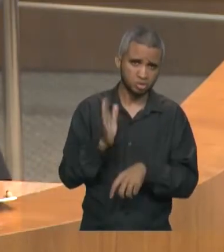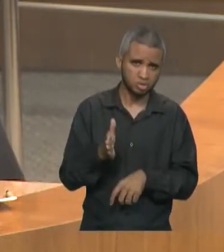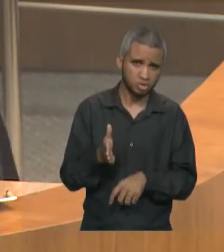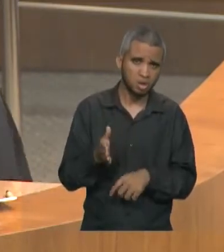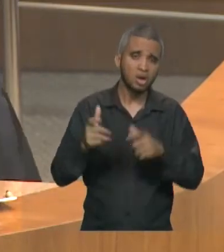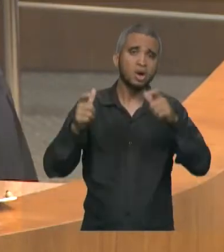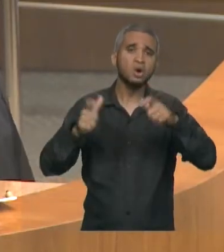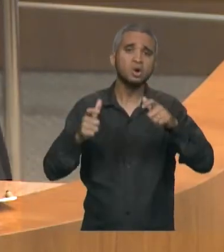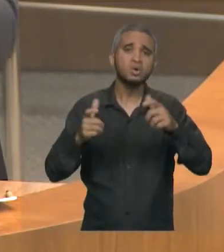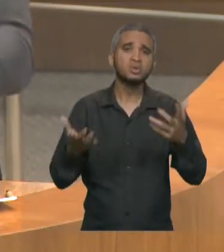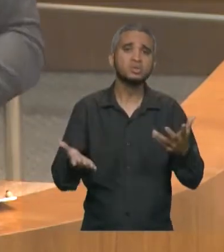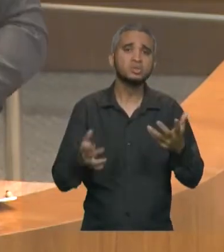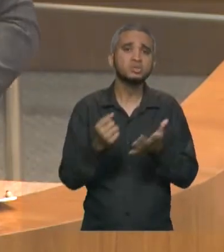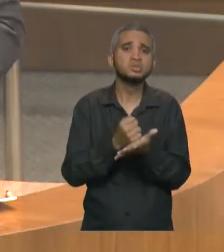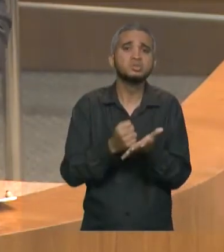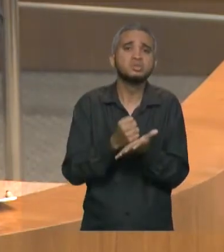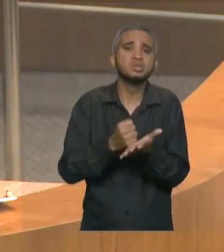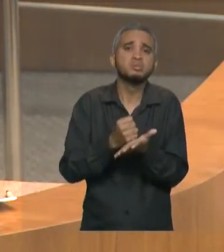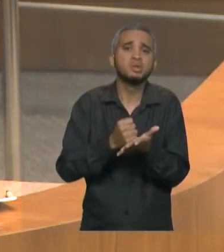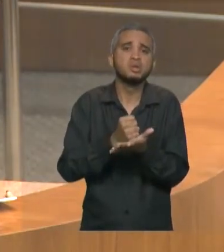Onde estão os medicamentos